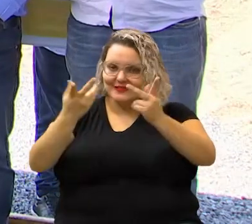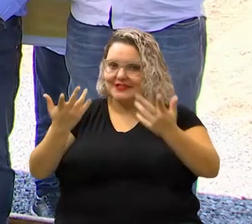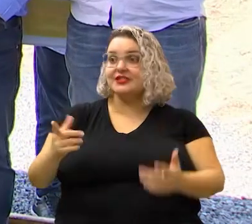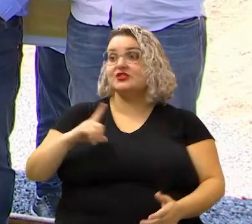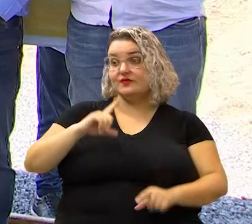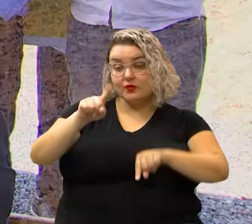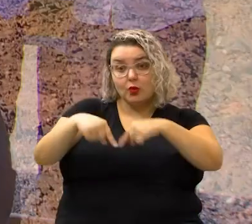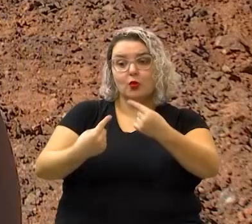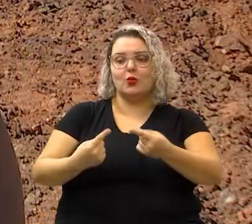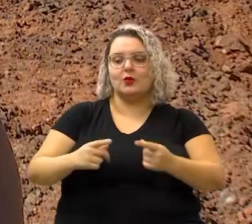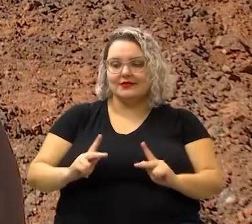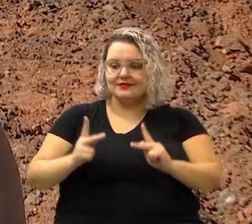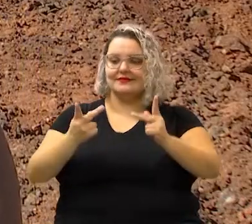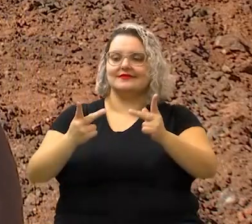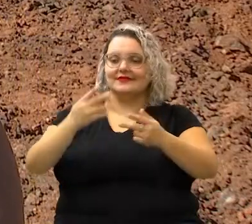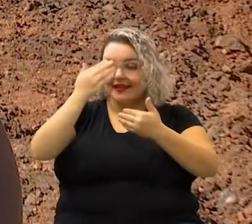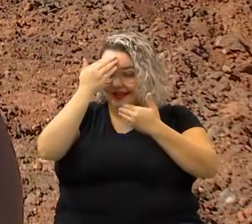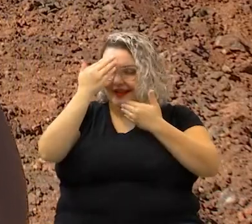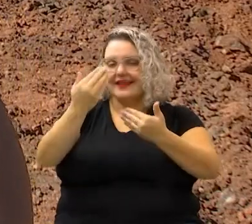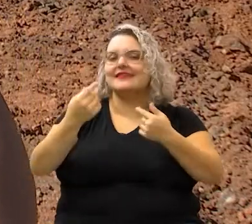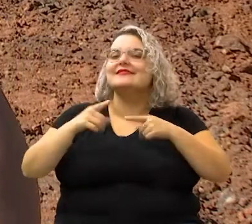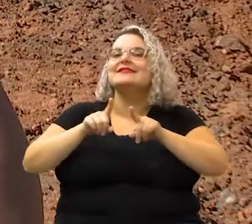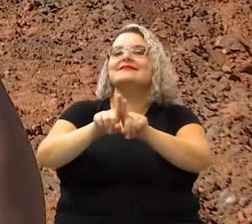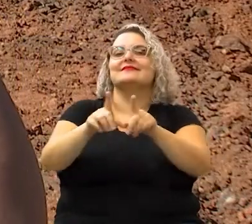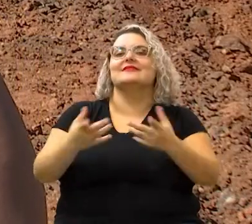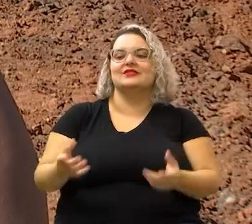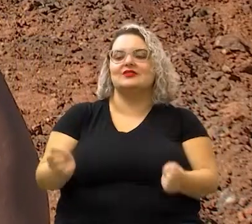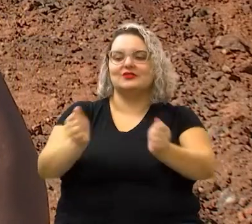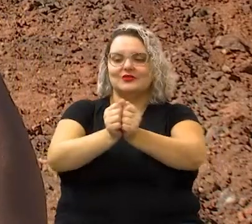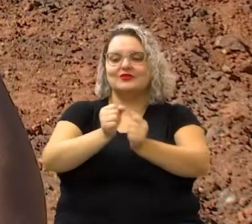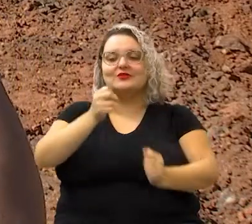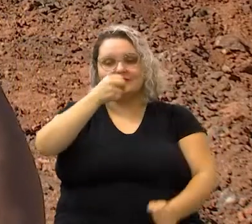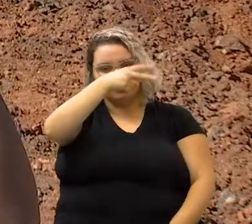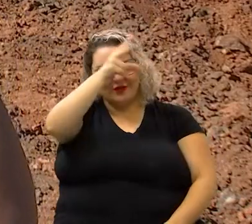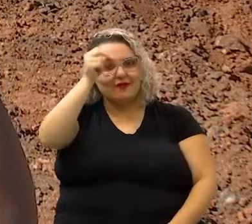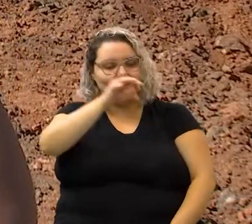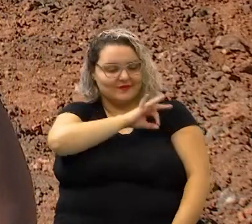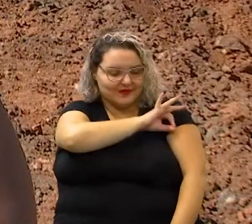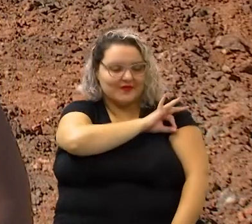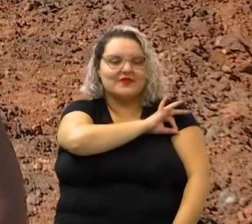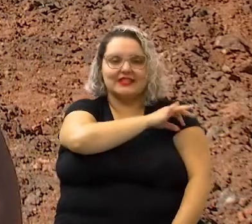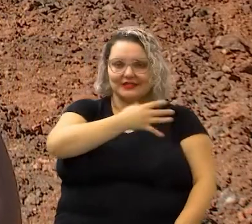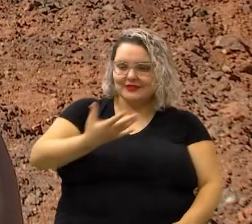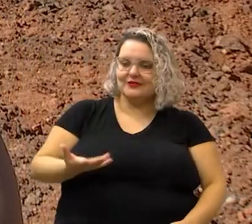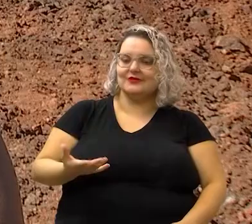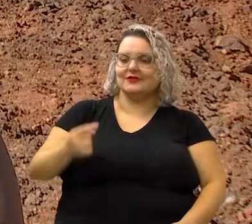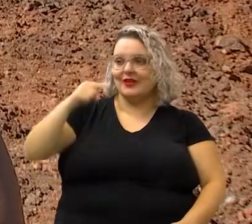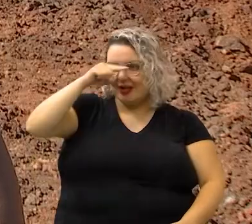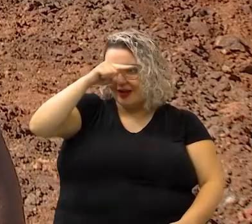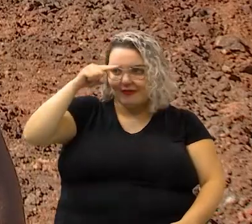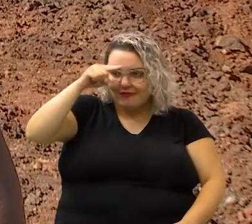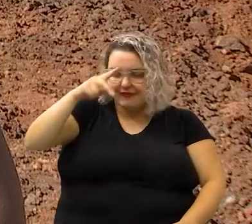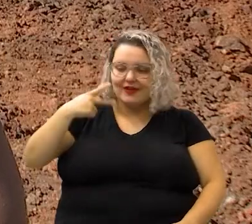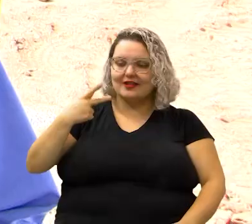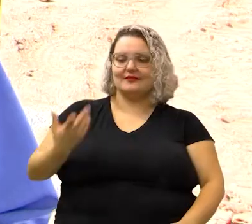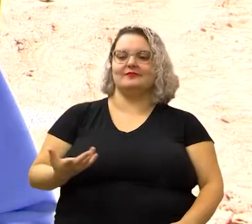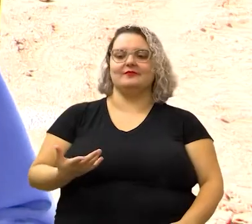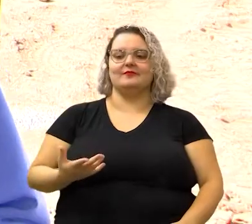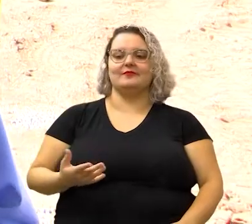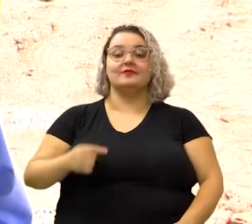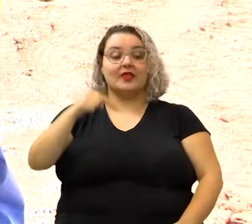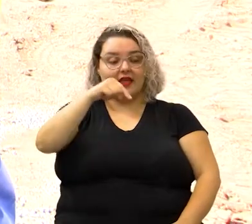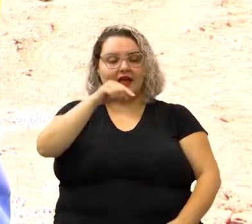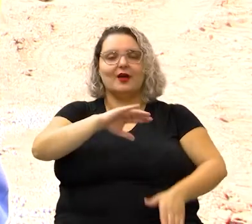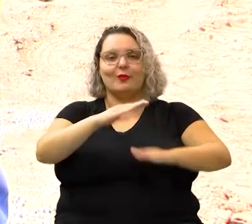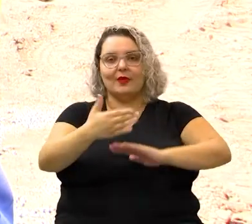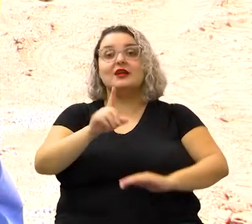conquista a gente já teve outras conquistas e agradecemos a parceria né junto com a prefeitura com o Felipe Marchese que